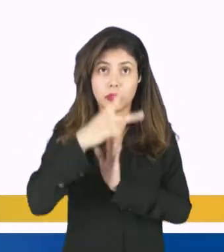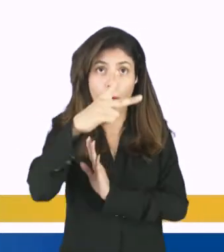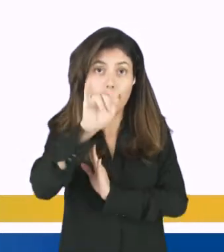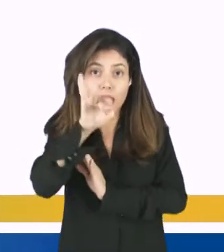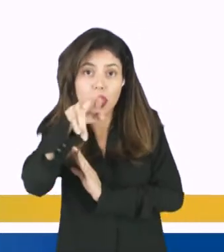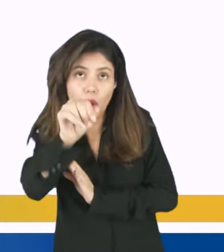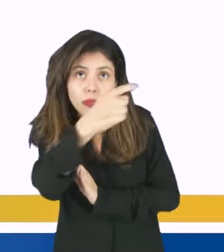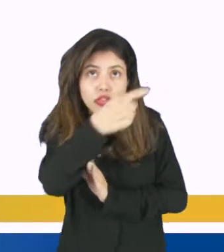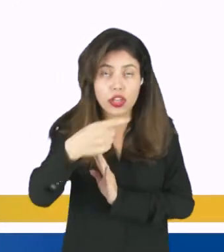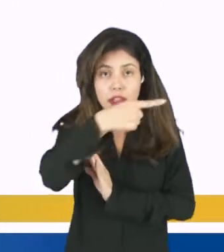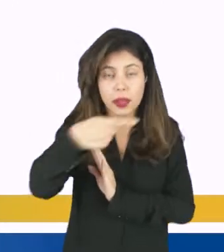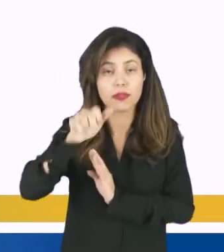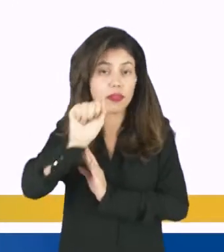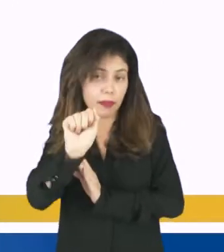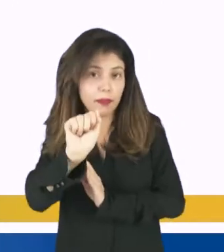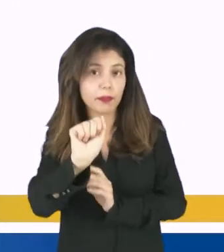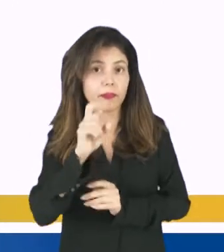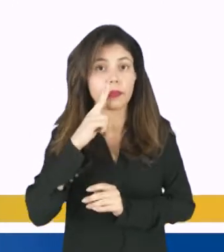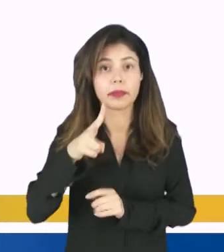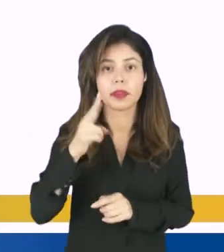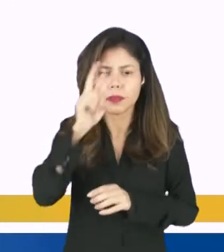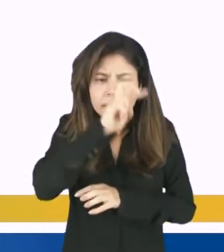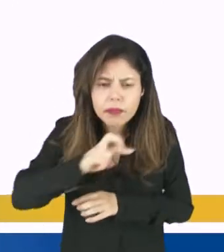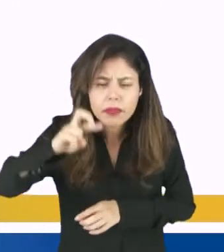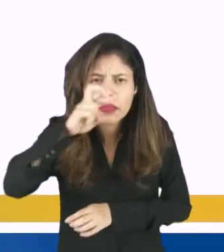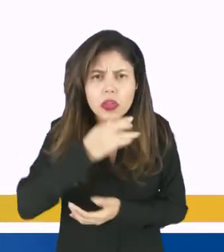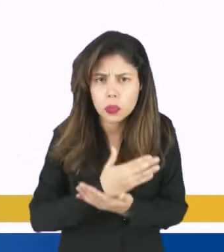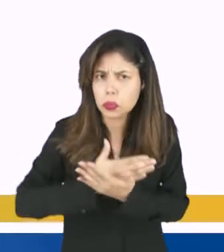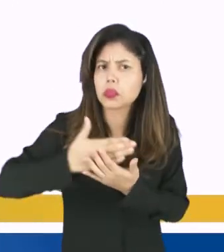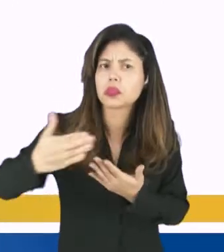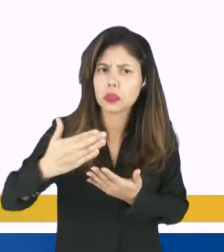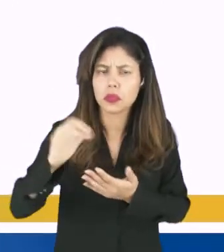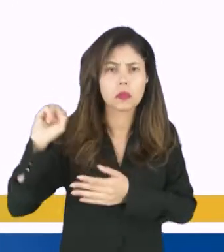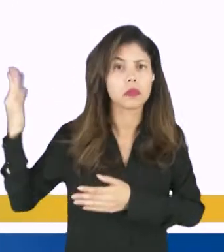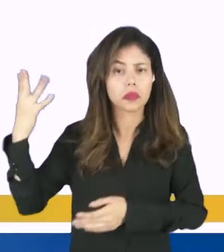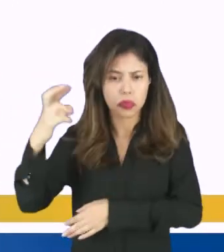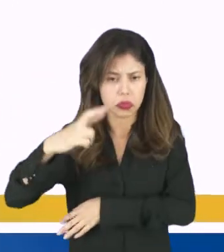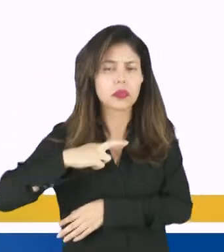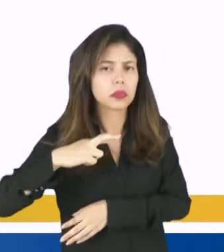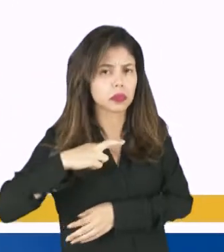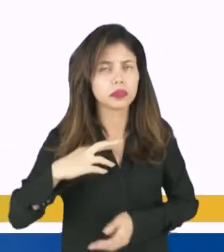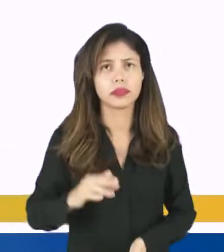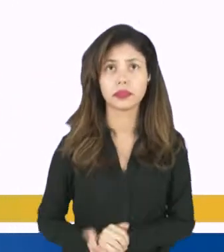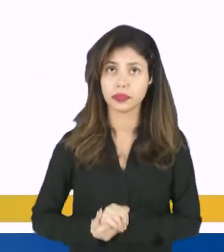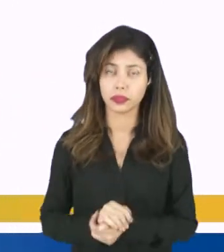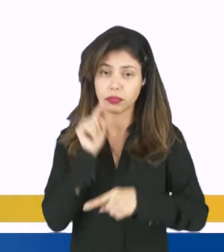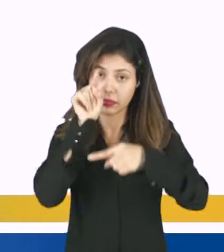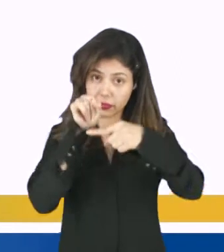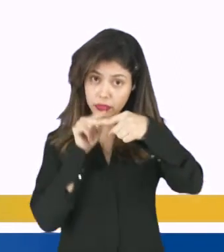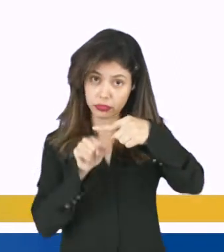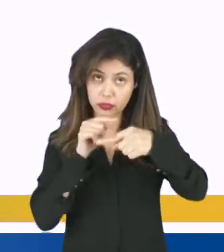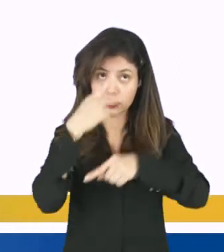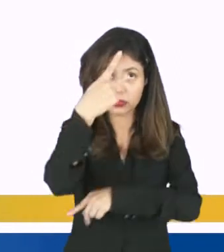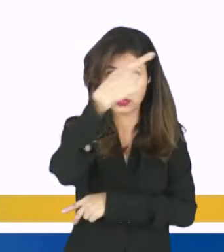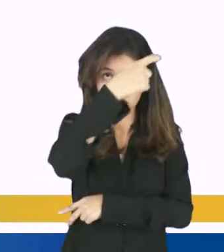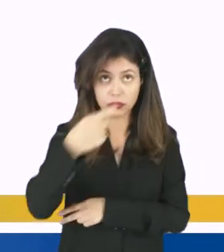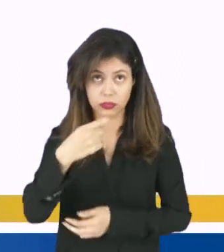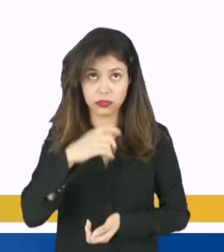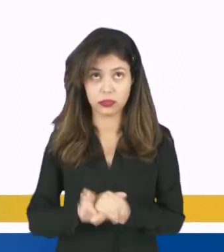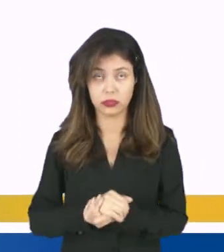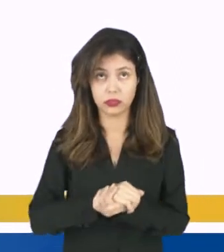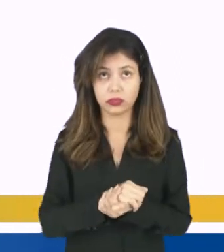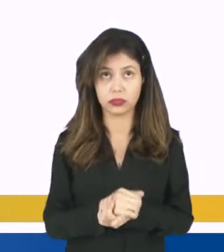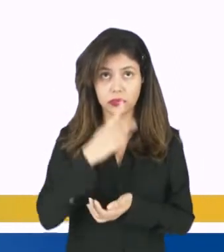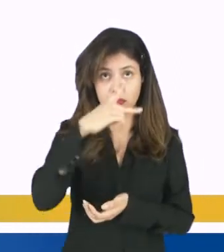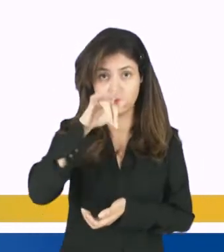binômio x menos 1. E aí você terá como quociente o x ao quadrado menos